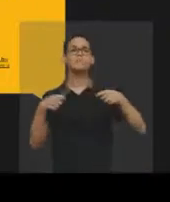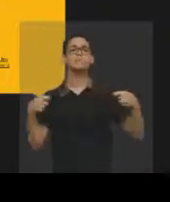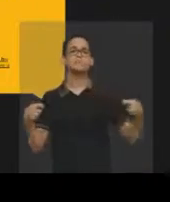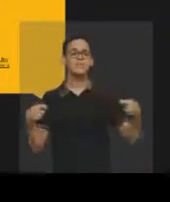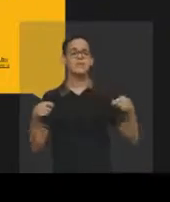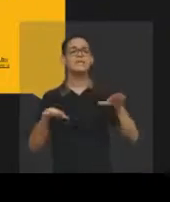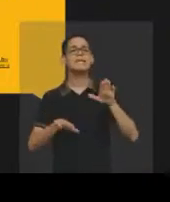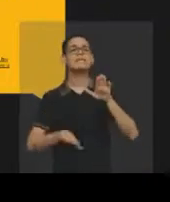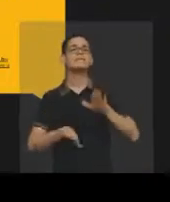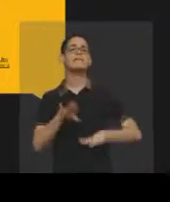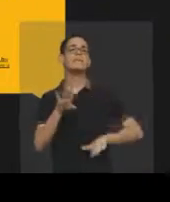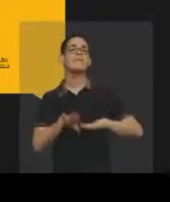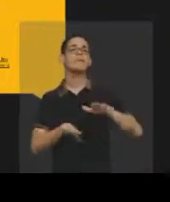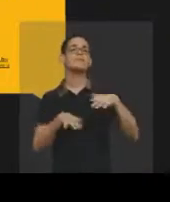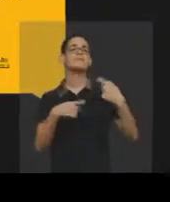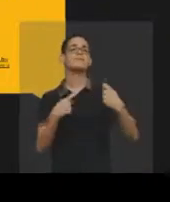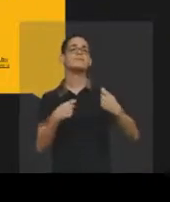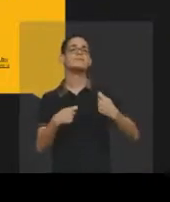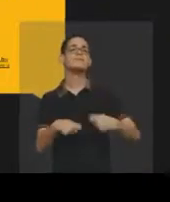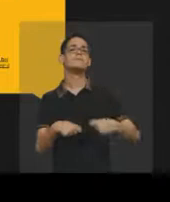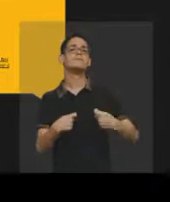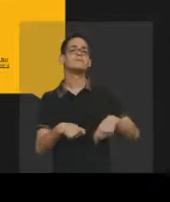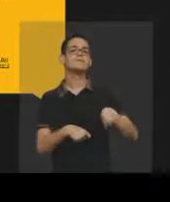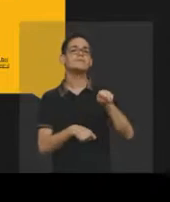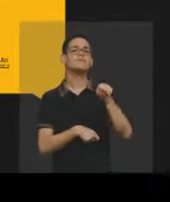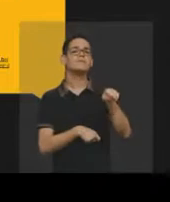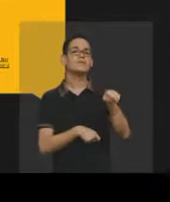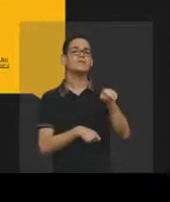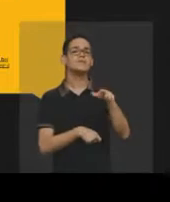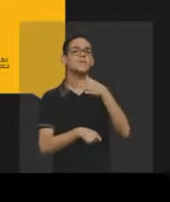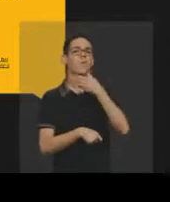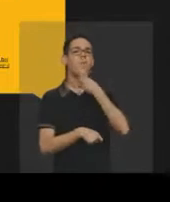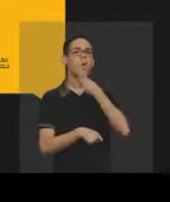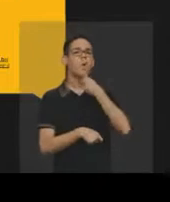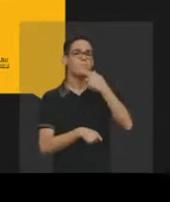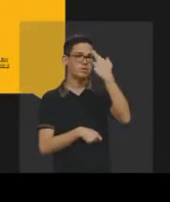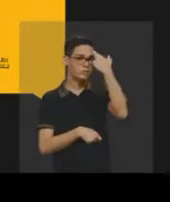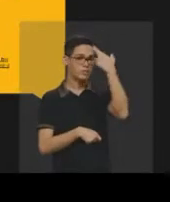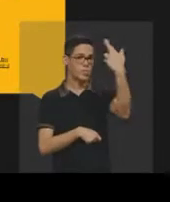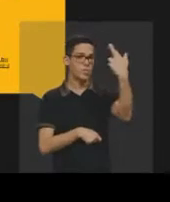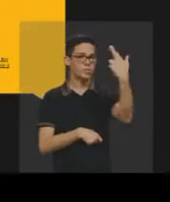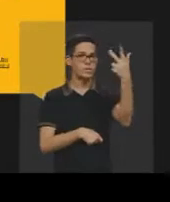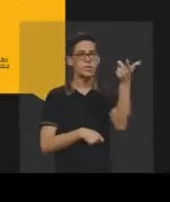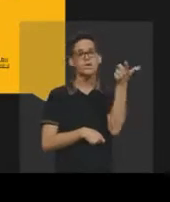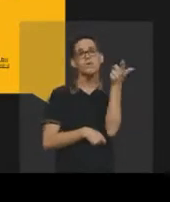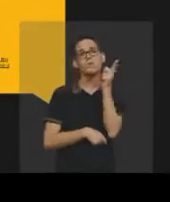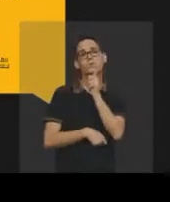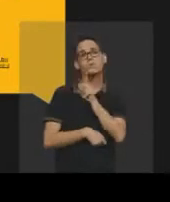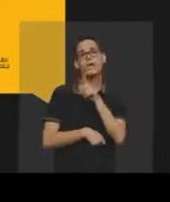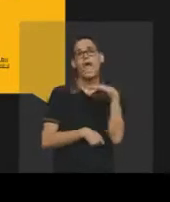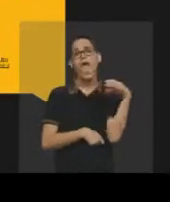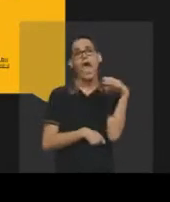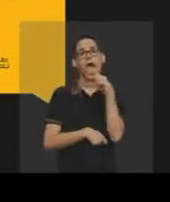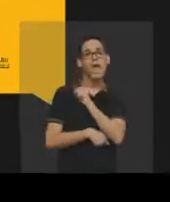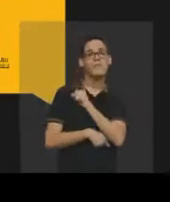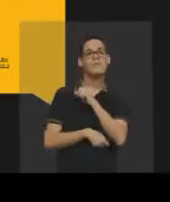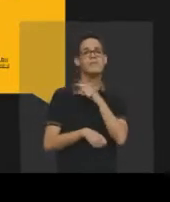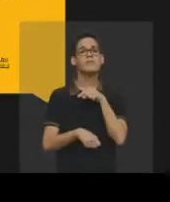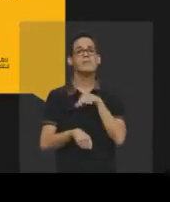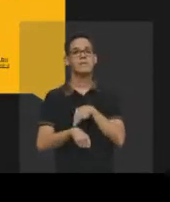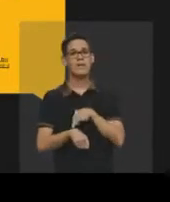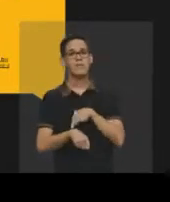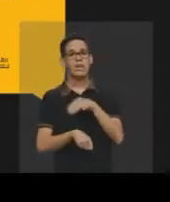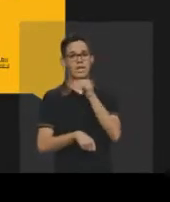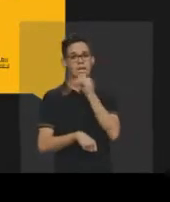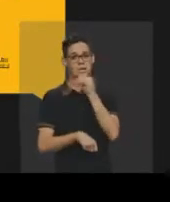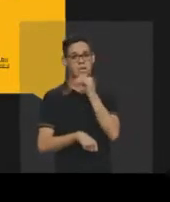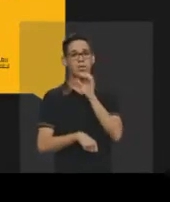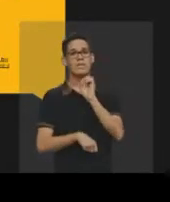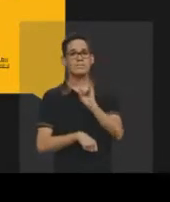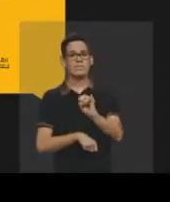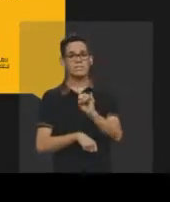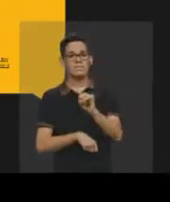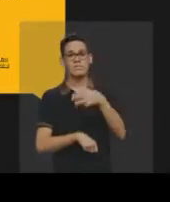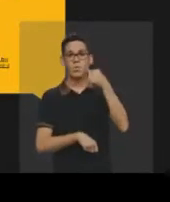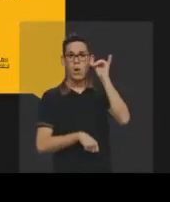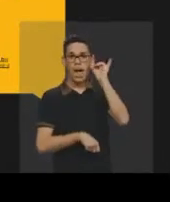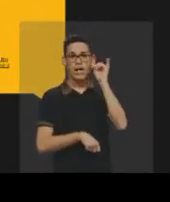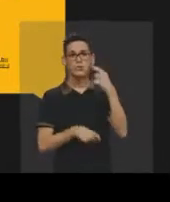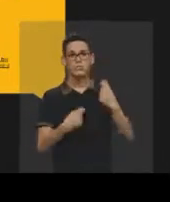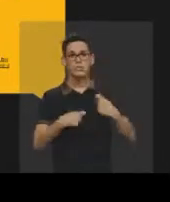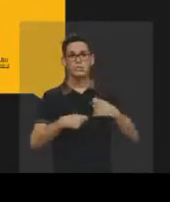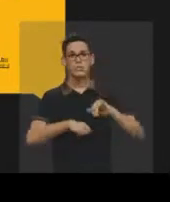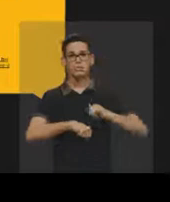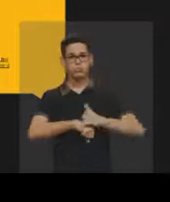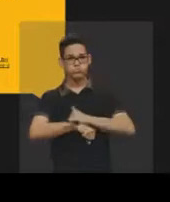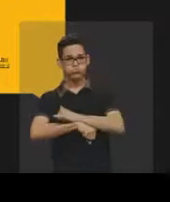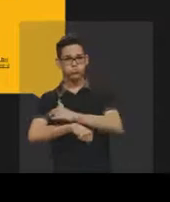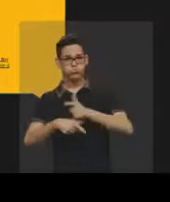do produtor de obter o resultado em mais ou menos tempo. Se você precisa ter uma engorda do gado em